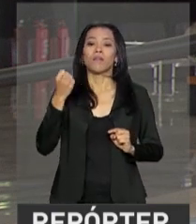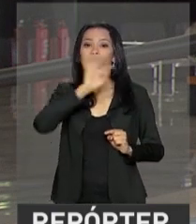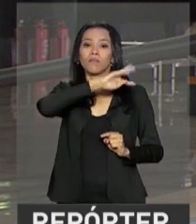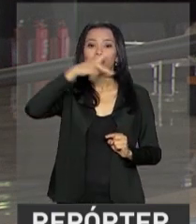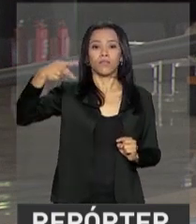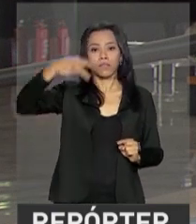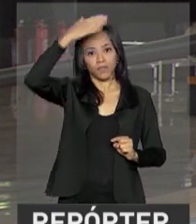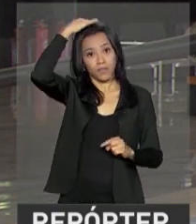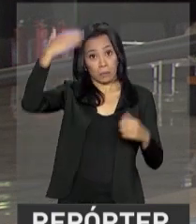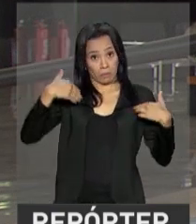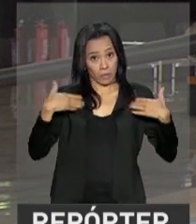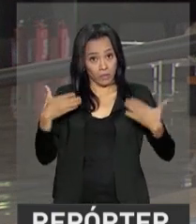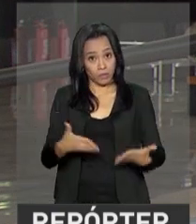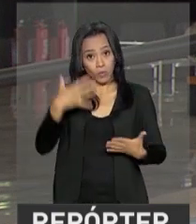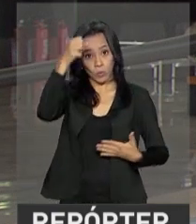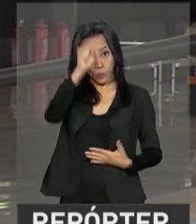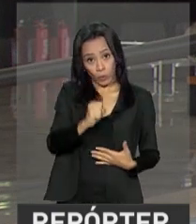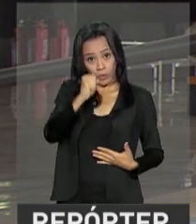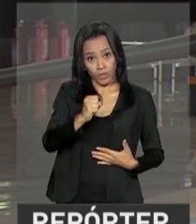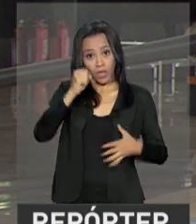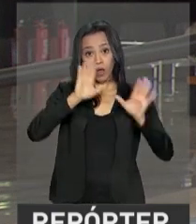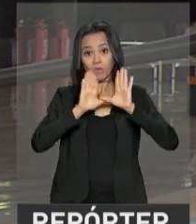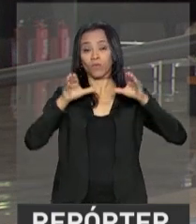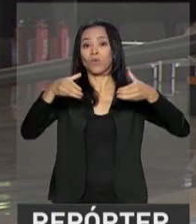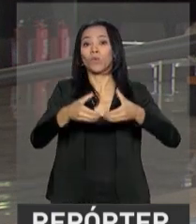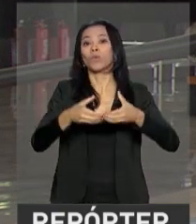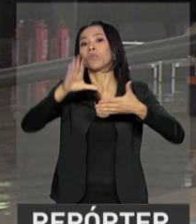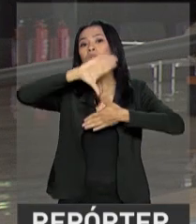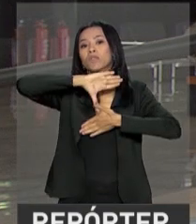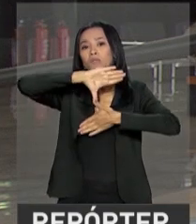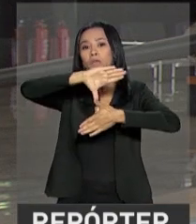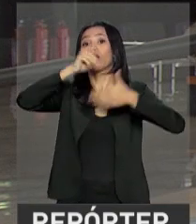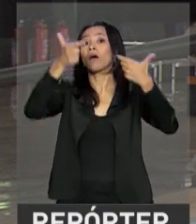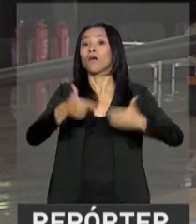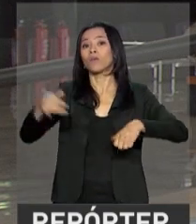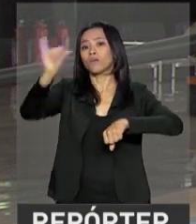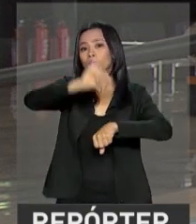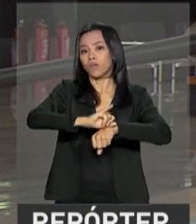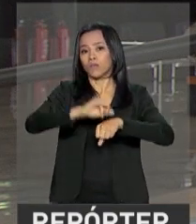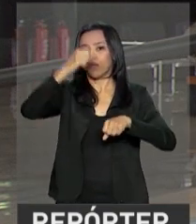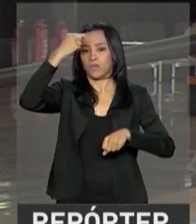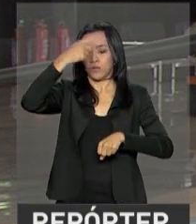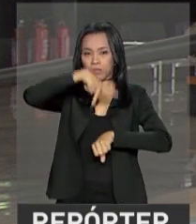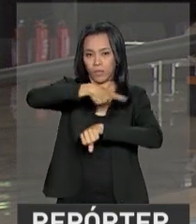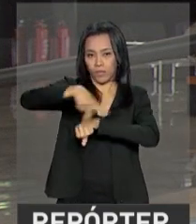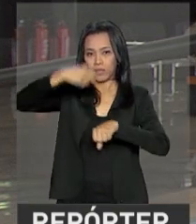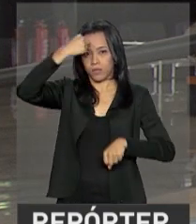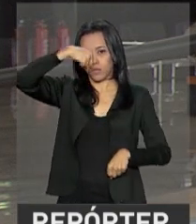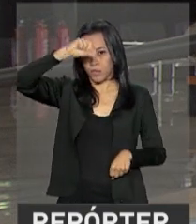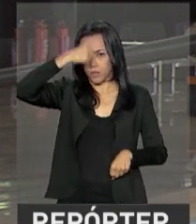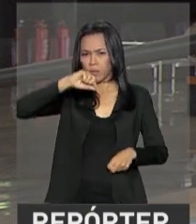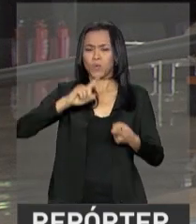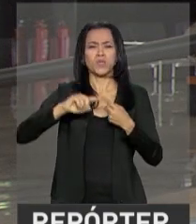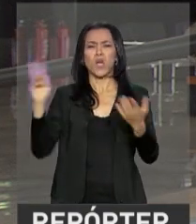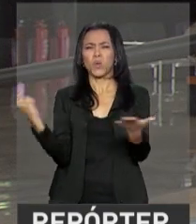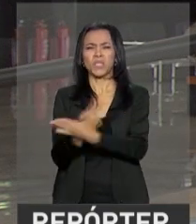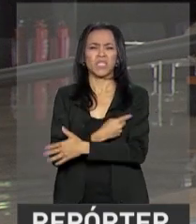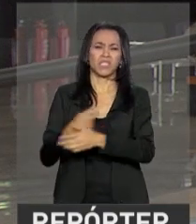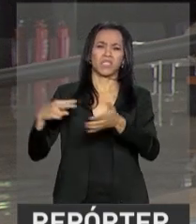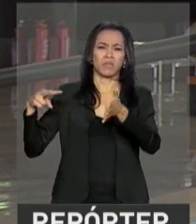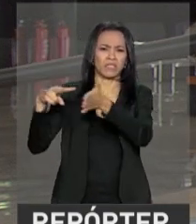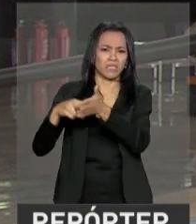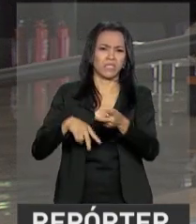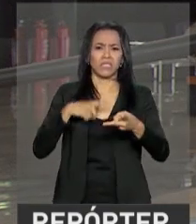da 8ª Cúpula das Américas em Lima, no Peru. A crise na Venezuela, os ataques na Síria, a economia